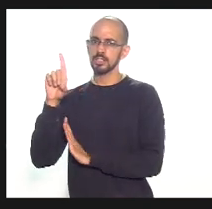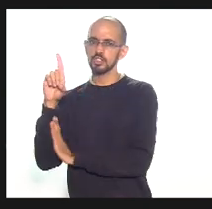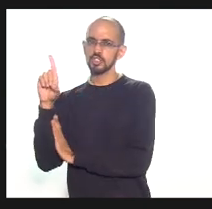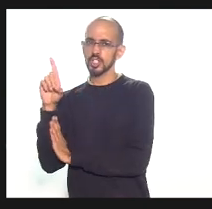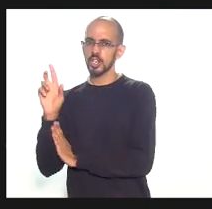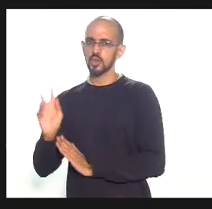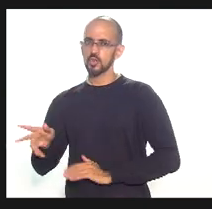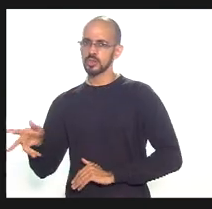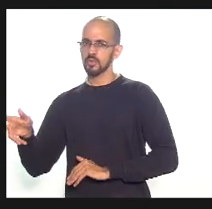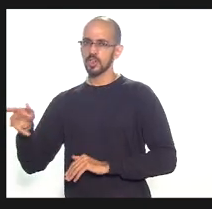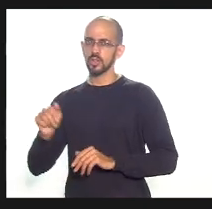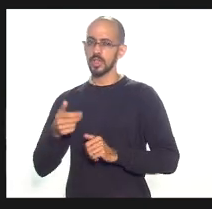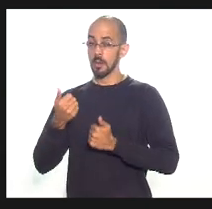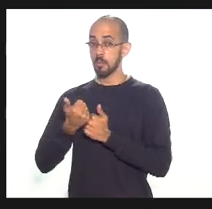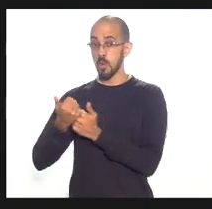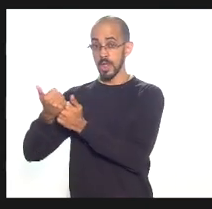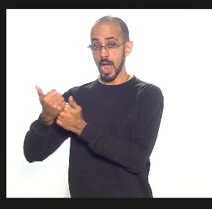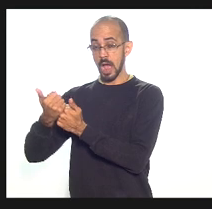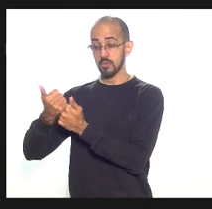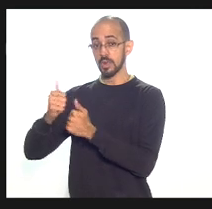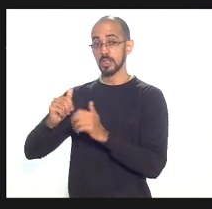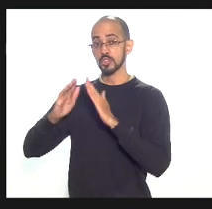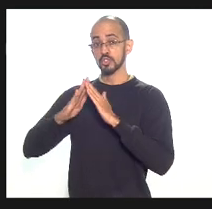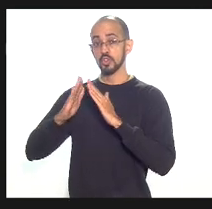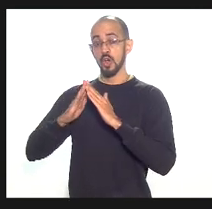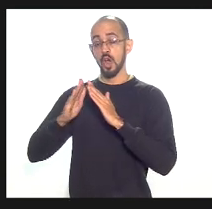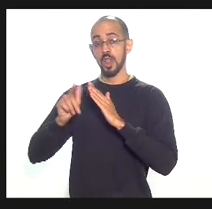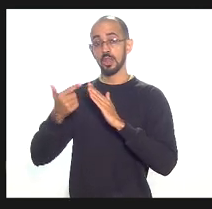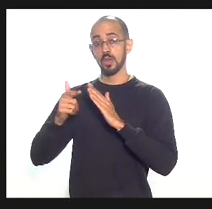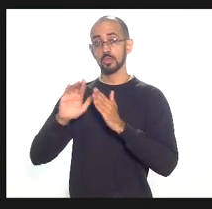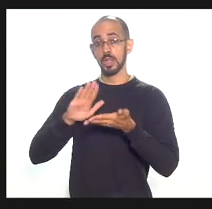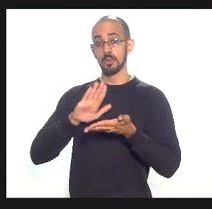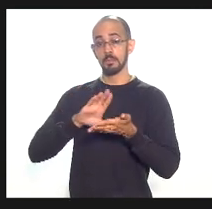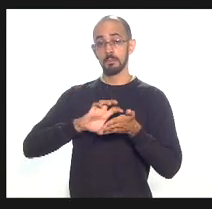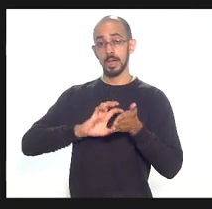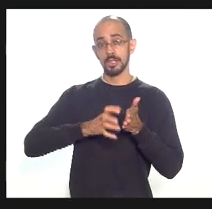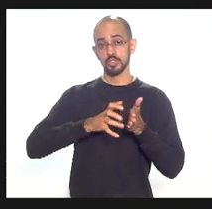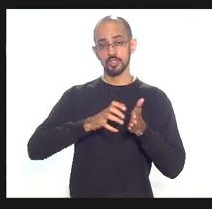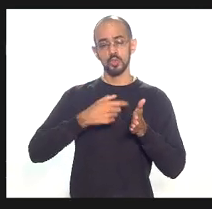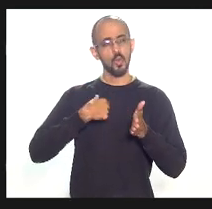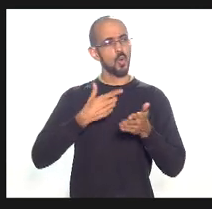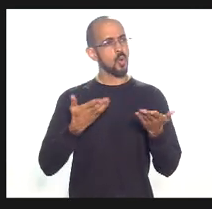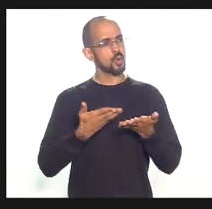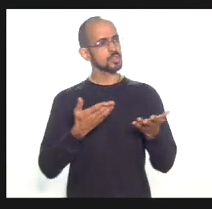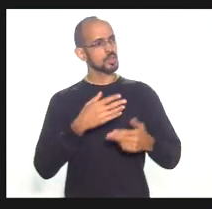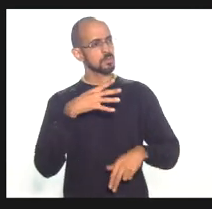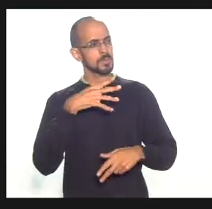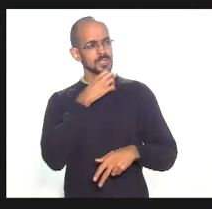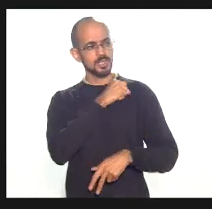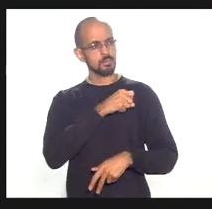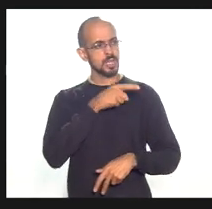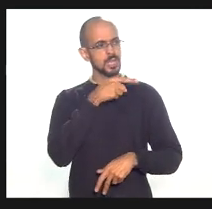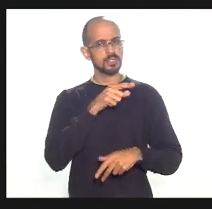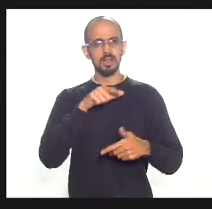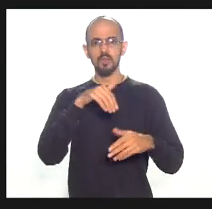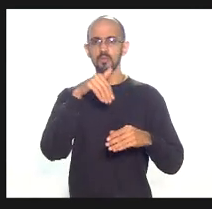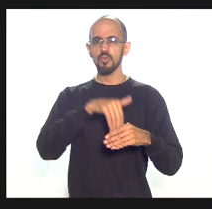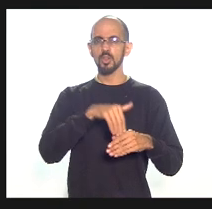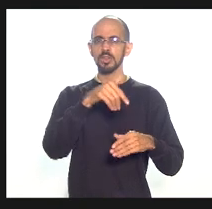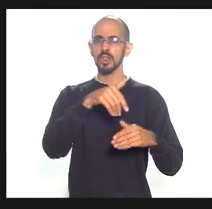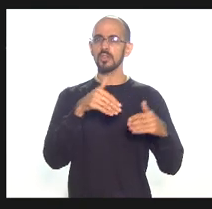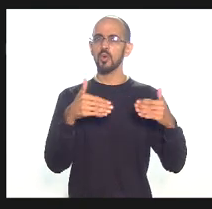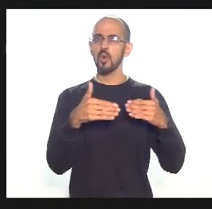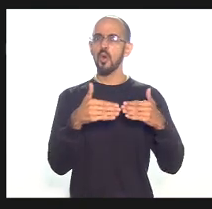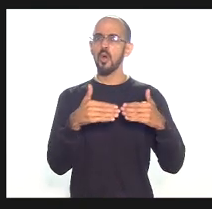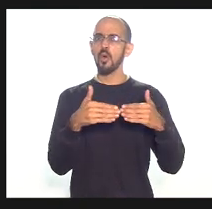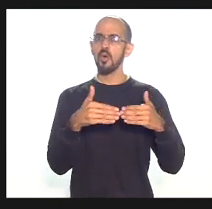movimento de escola sem partido hoje eu me peguei vendo eles votando a favor desse projeto